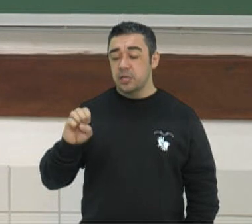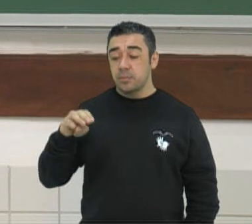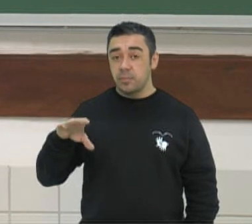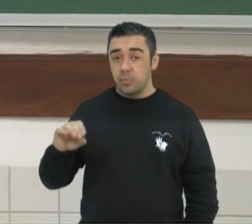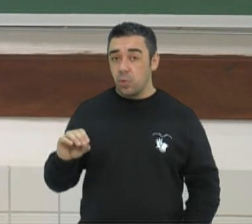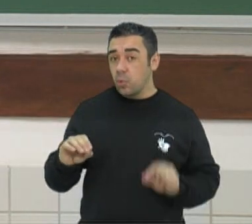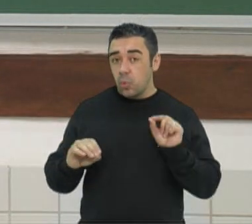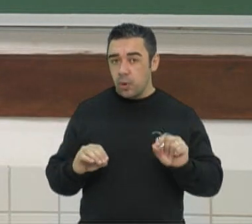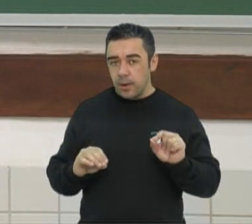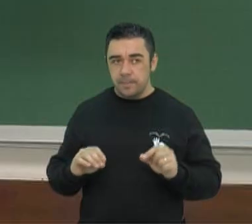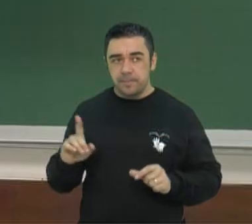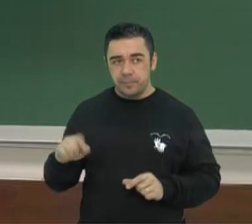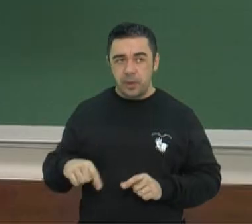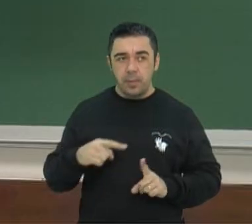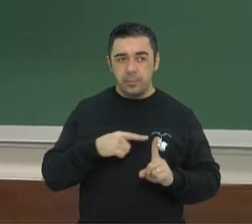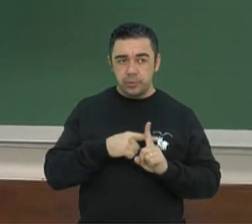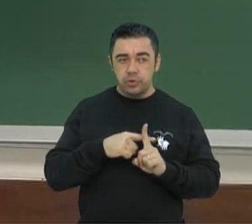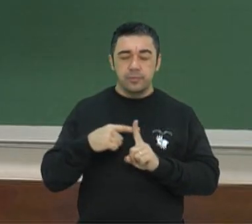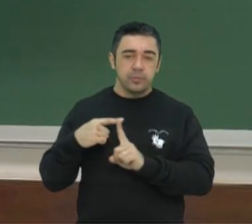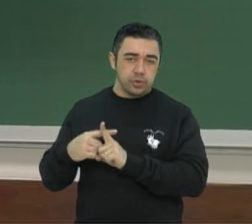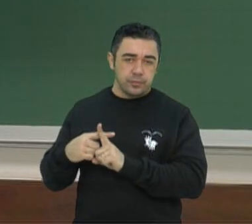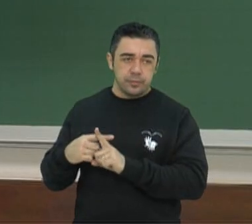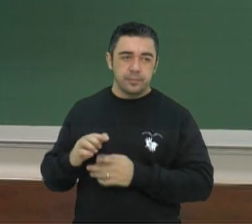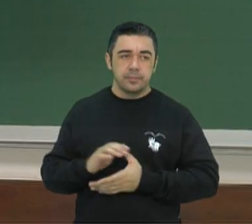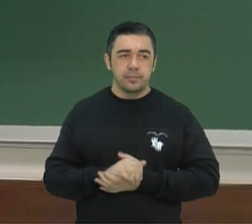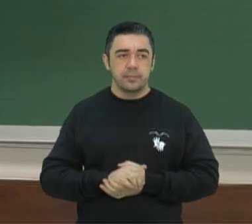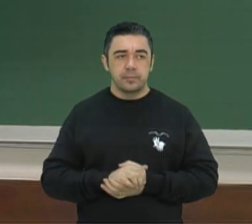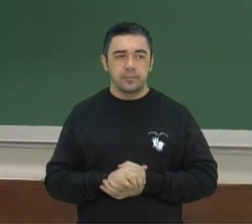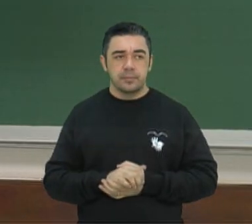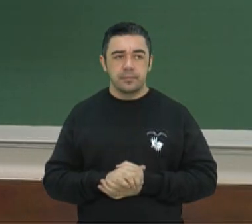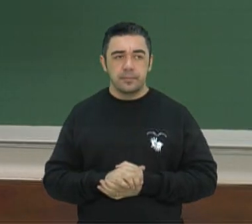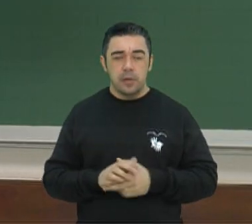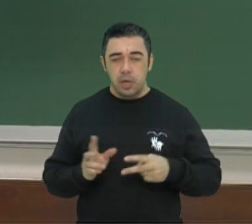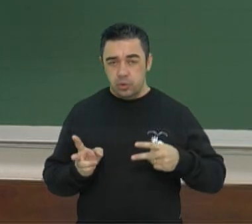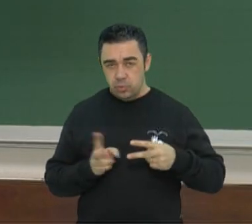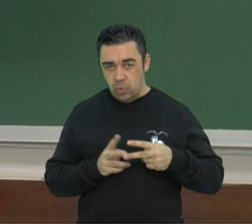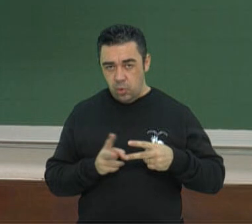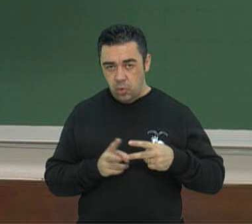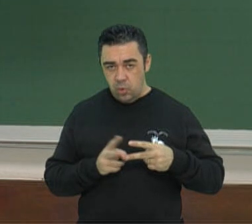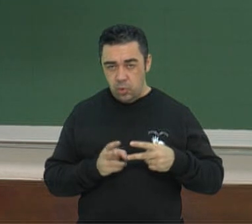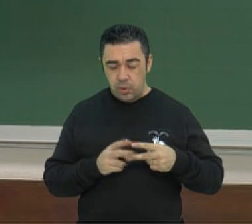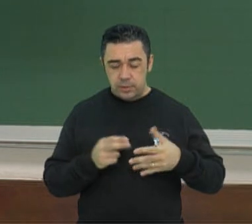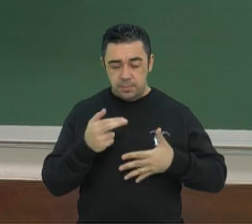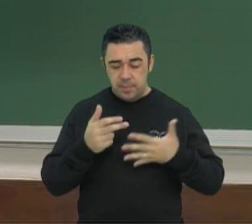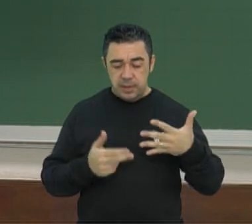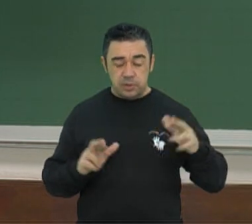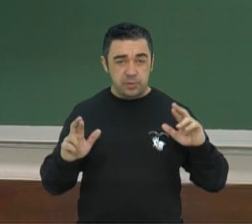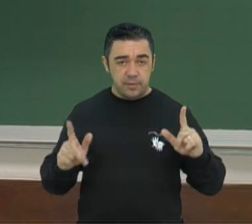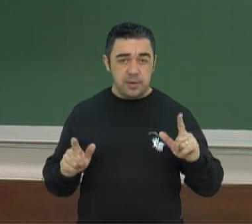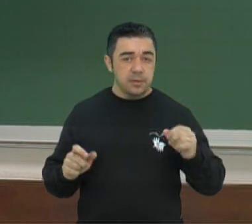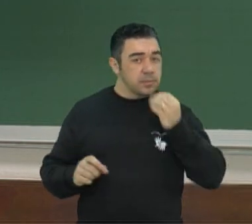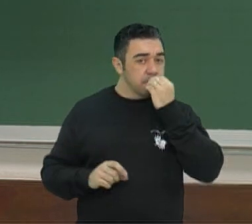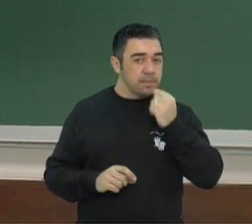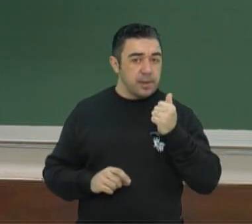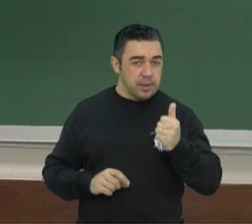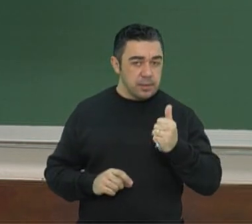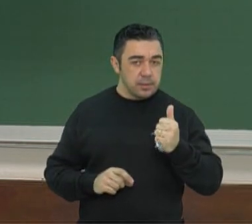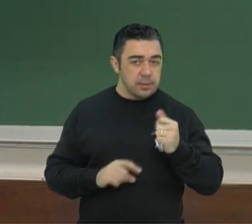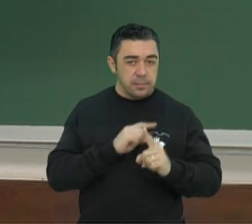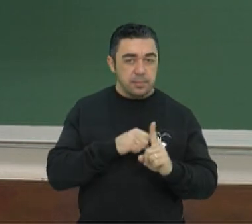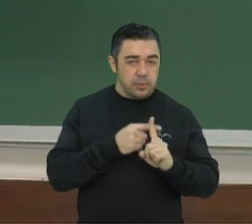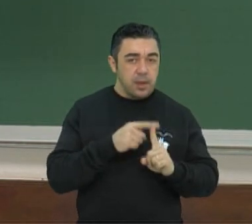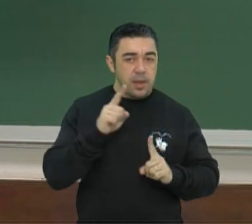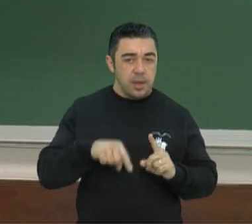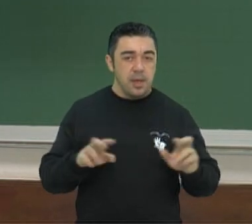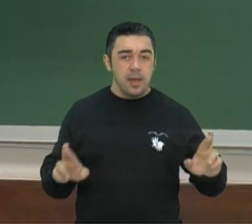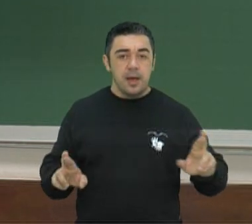do mutualismo, ó, ele é positivo-positivo. São duas espécies diferentes que são beneficiadas, e essa relação